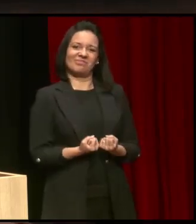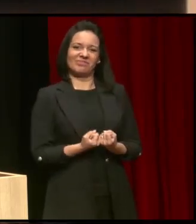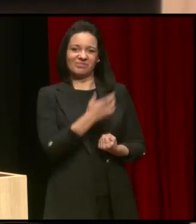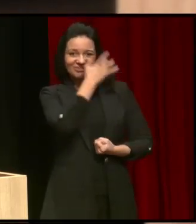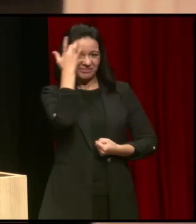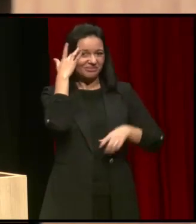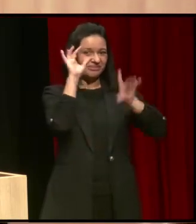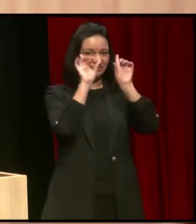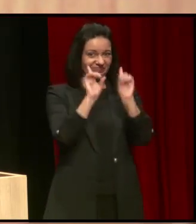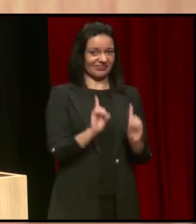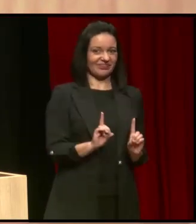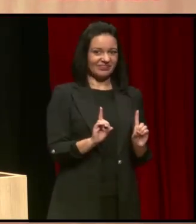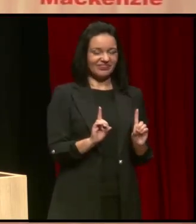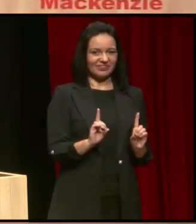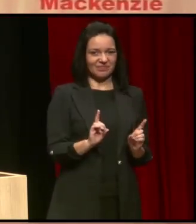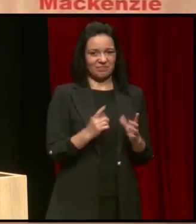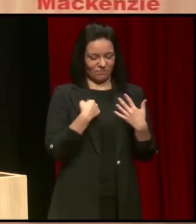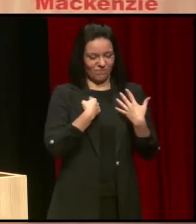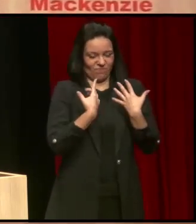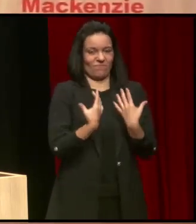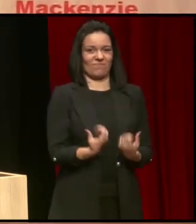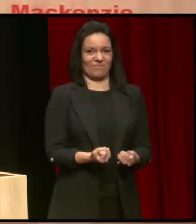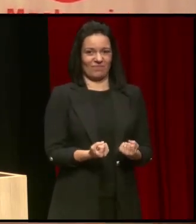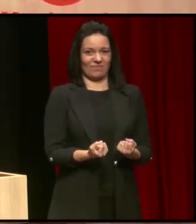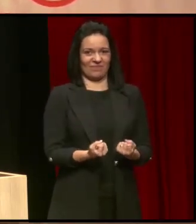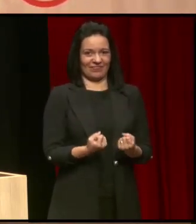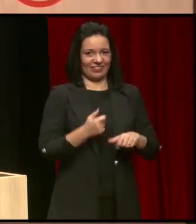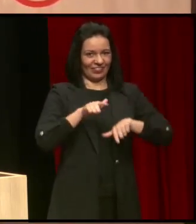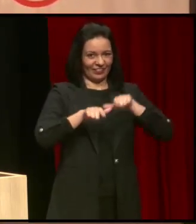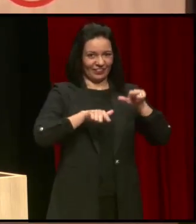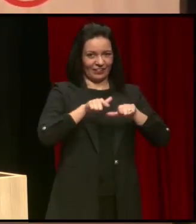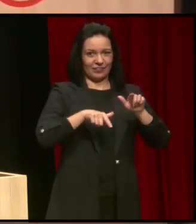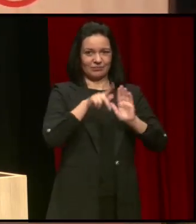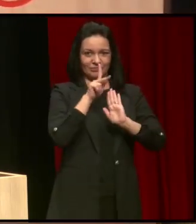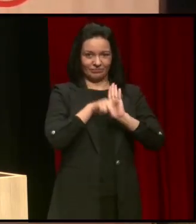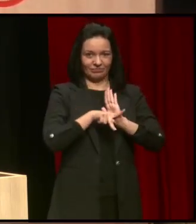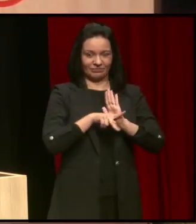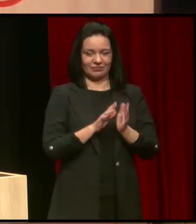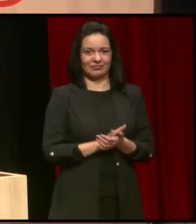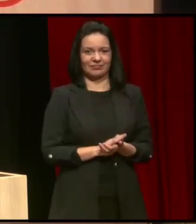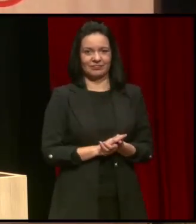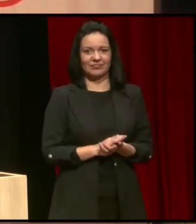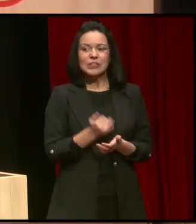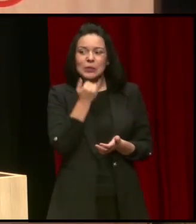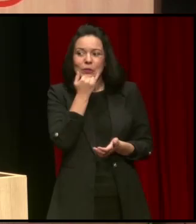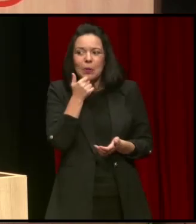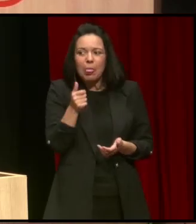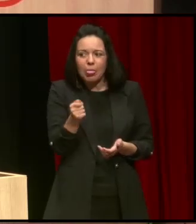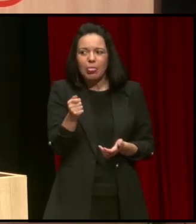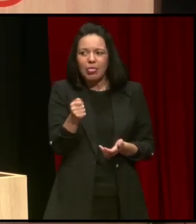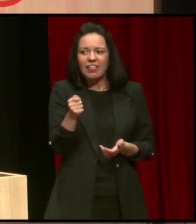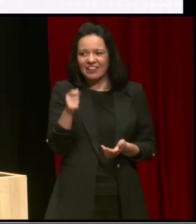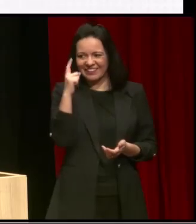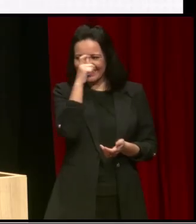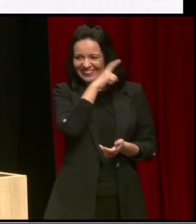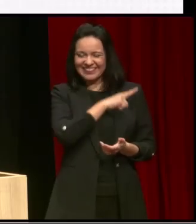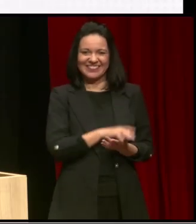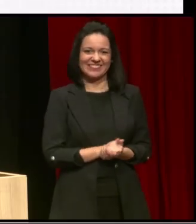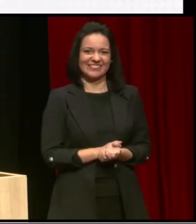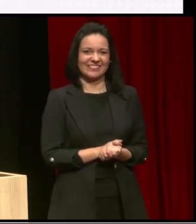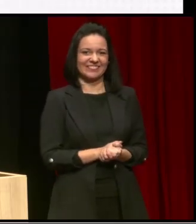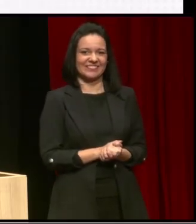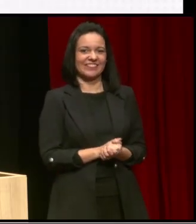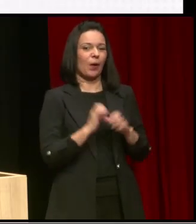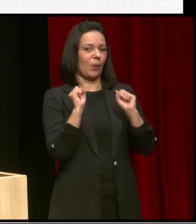com deficiência. Esse... Rapaz, isso aqui está... Mudou?